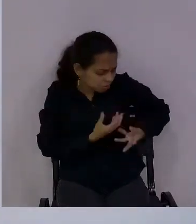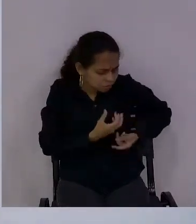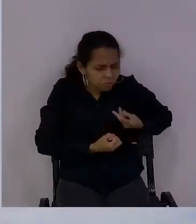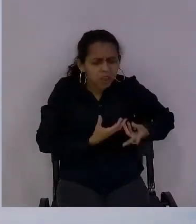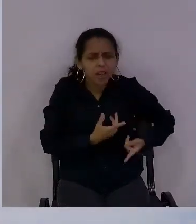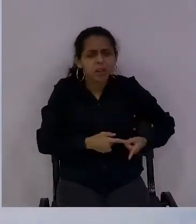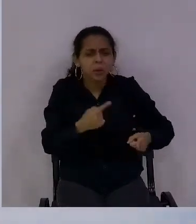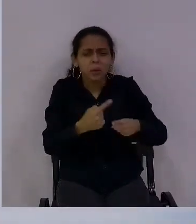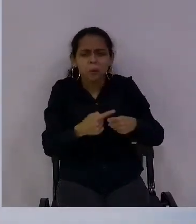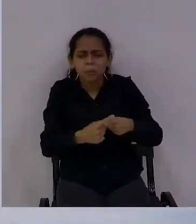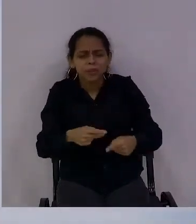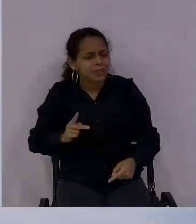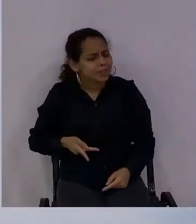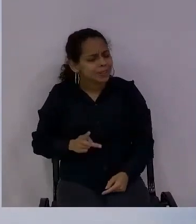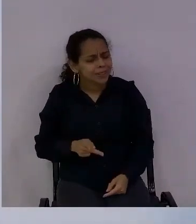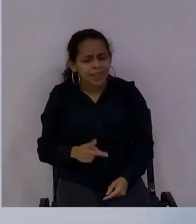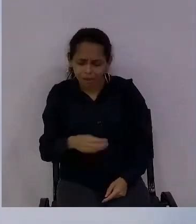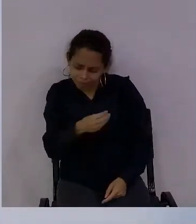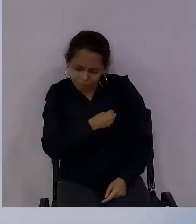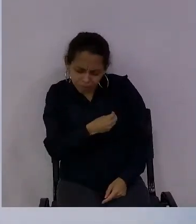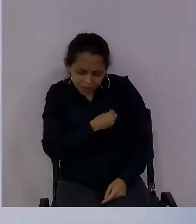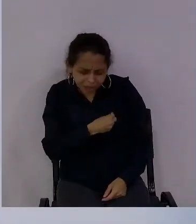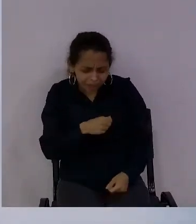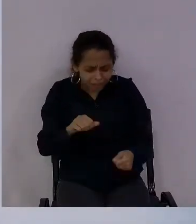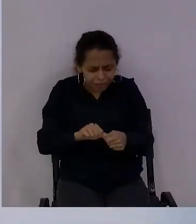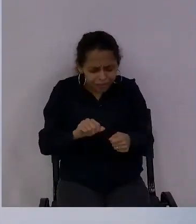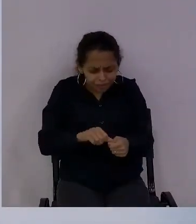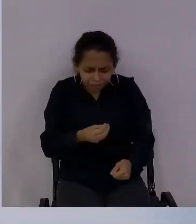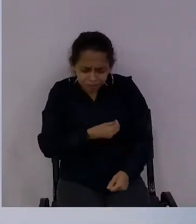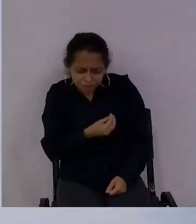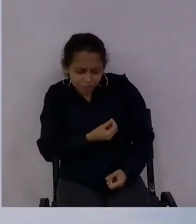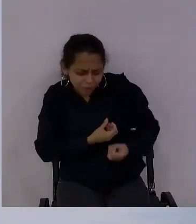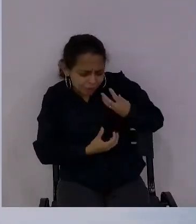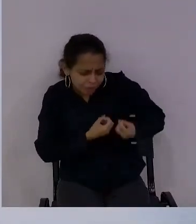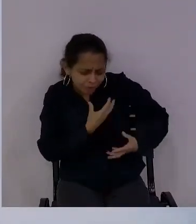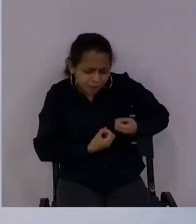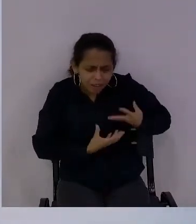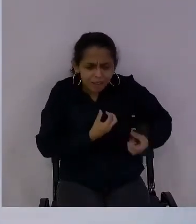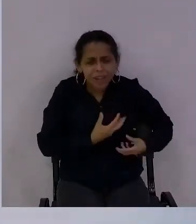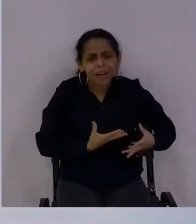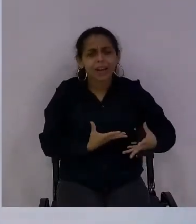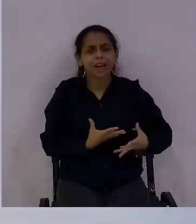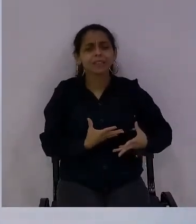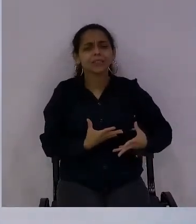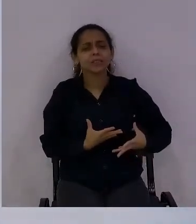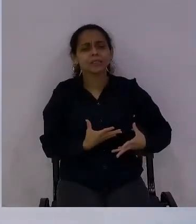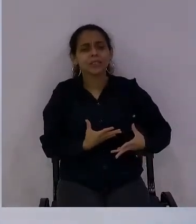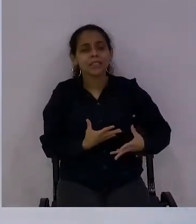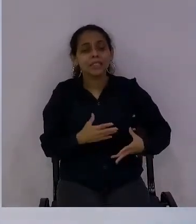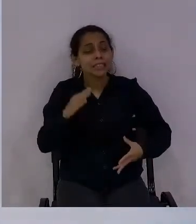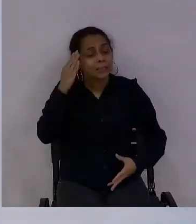seus erros, as suas práticas pecaminosas e já imaginava, eu vou para o inferno, não há quem me livre disso.